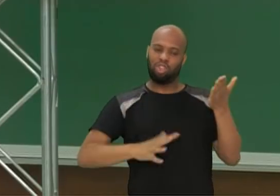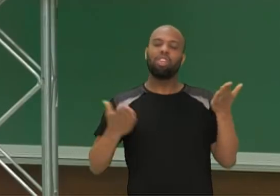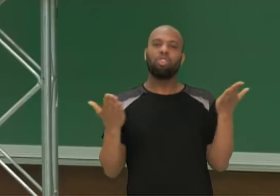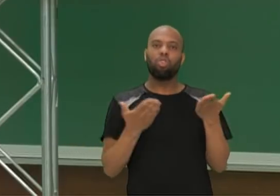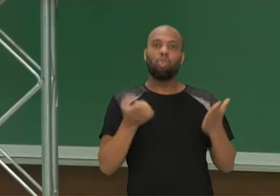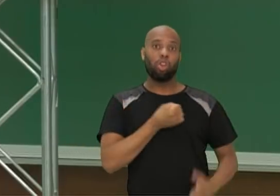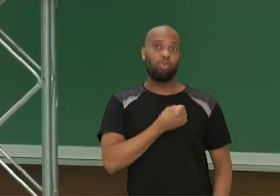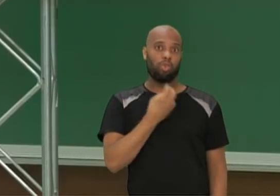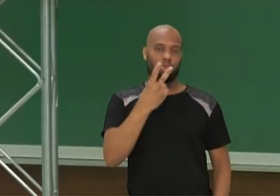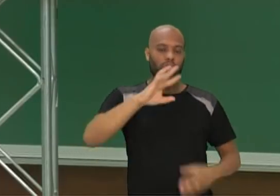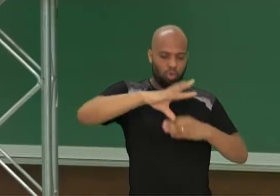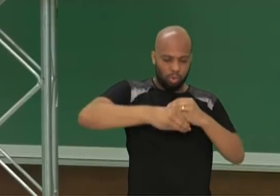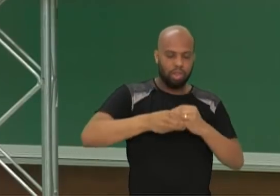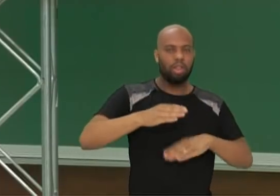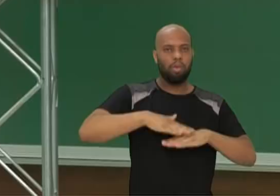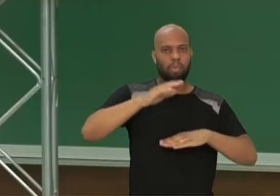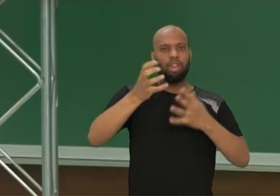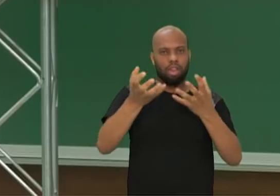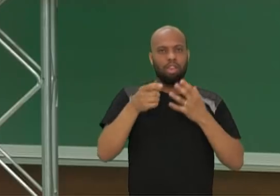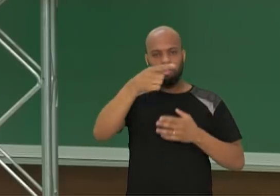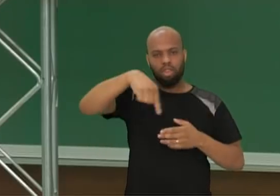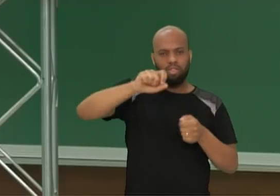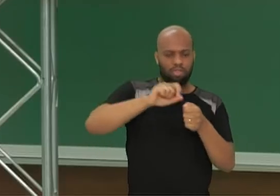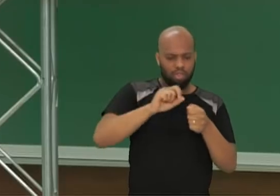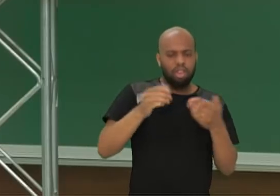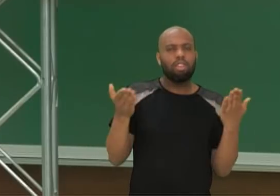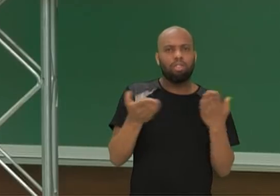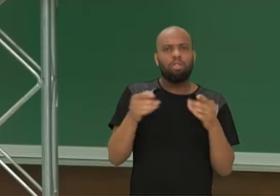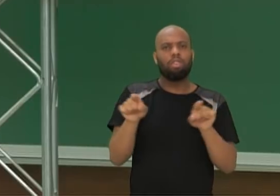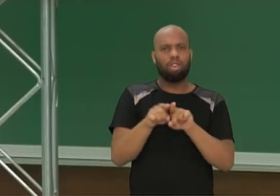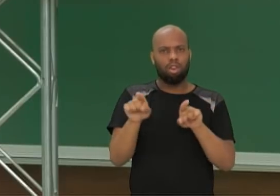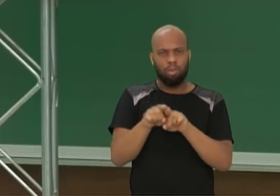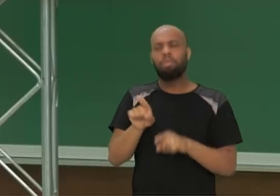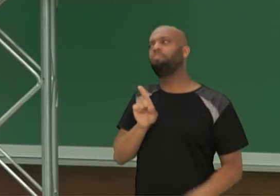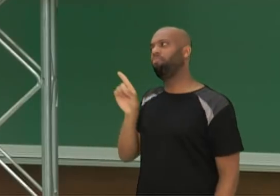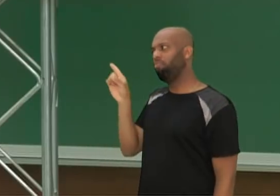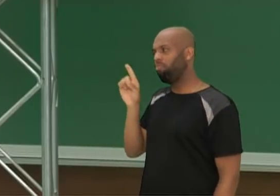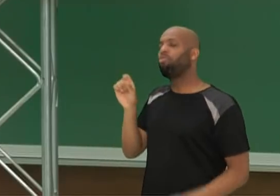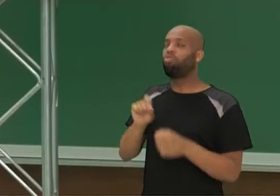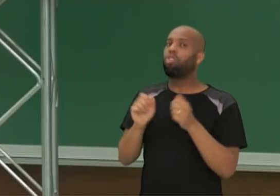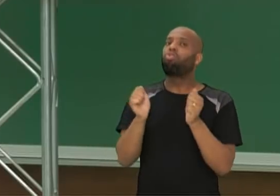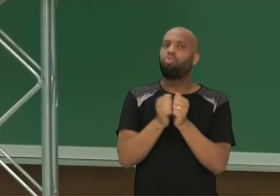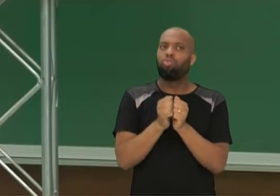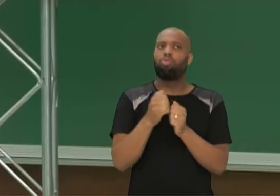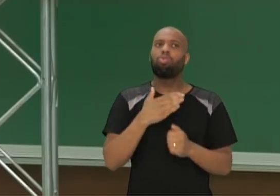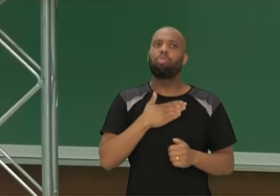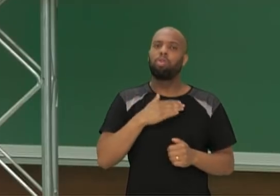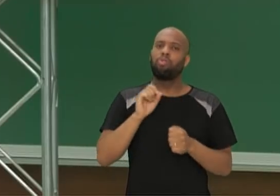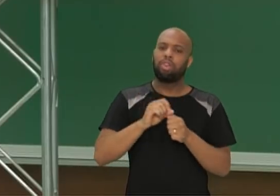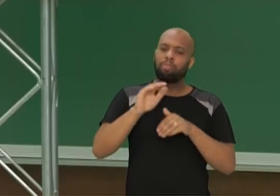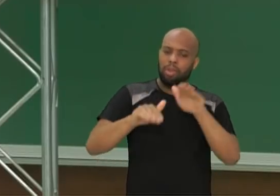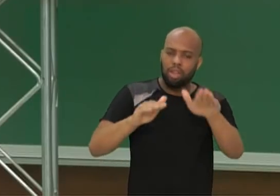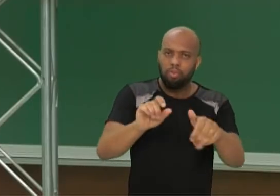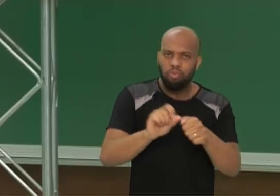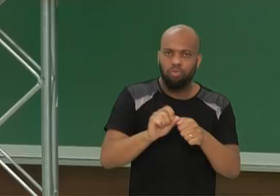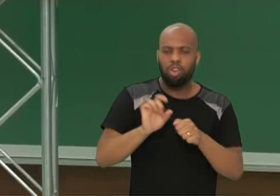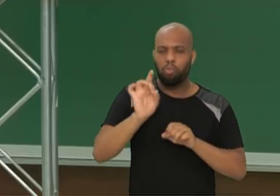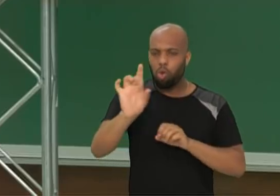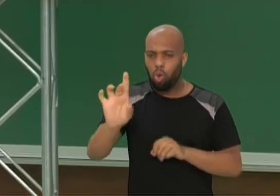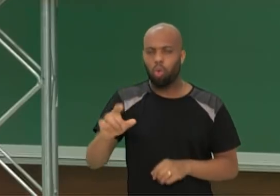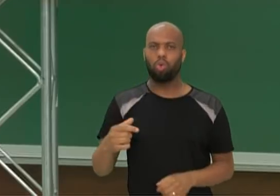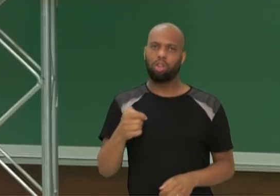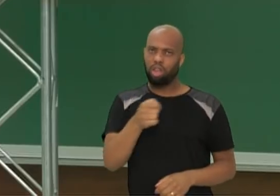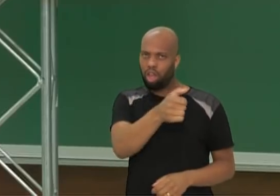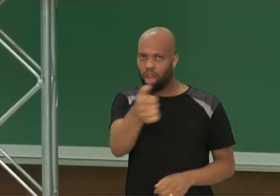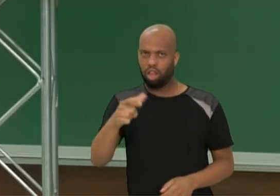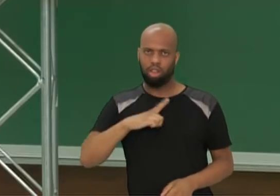para complementar ainda mais, que eu quero que vocês façam também, tá? Façam junto comigo. Vamos fazendo cada um pouquinho de lá e de